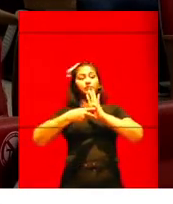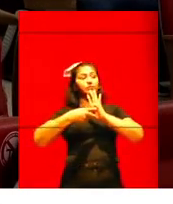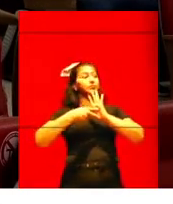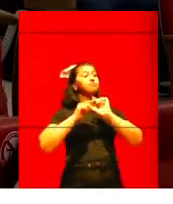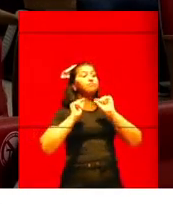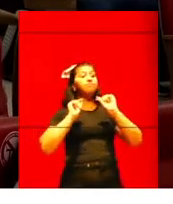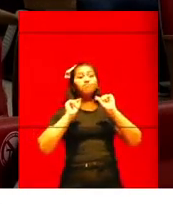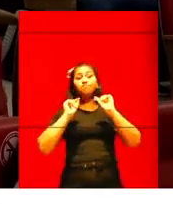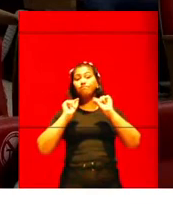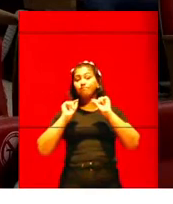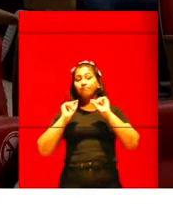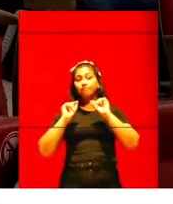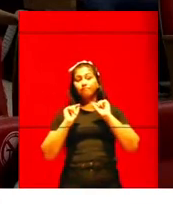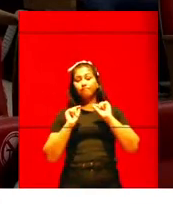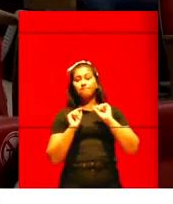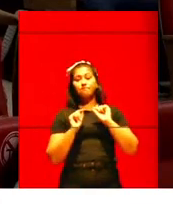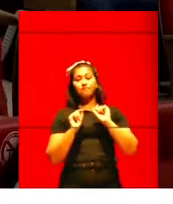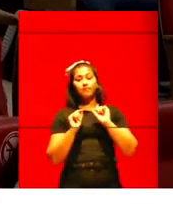Hã?